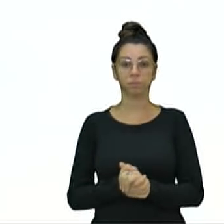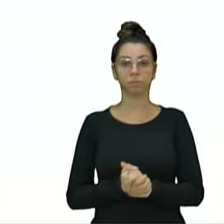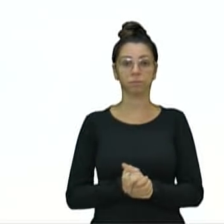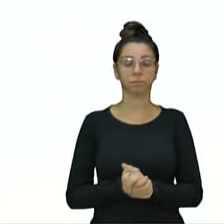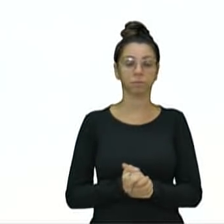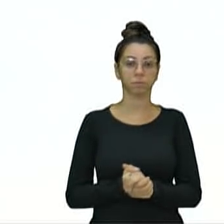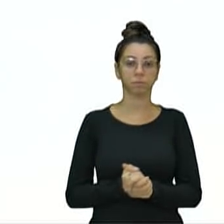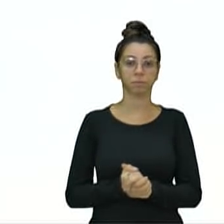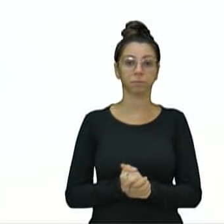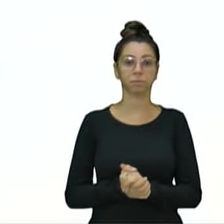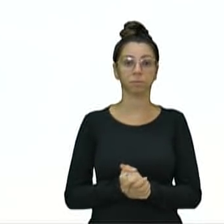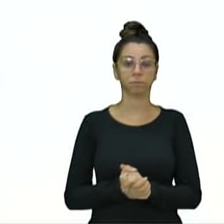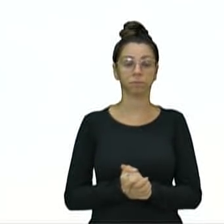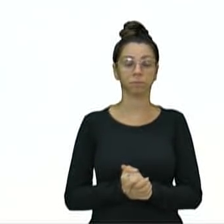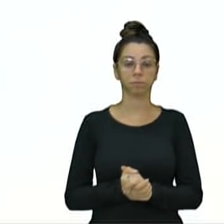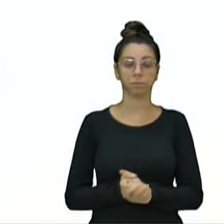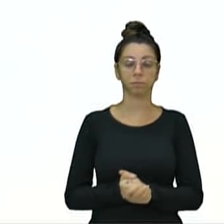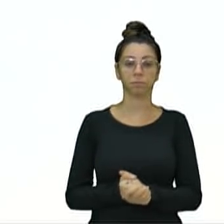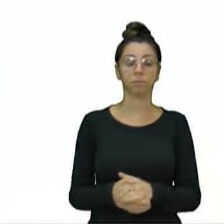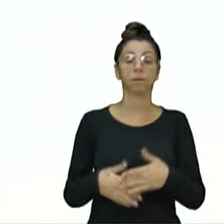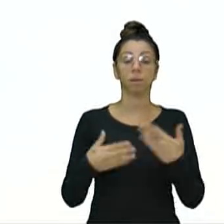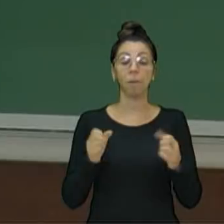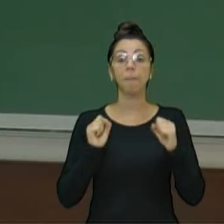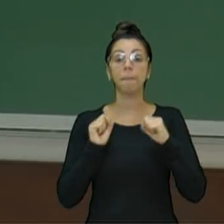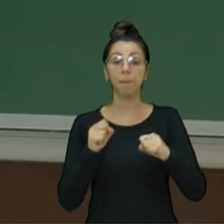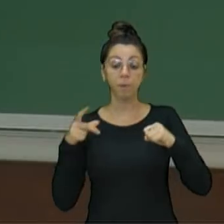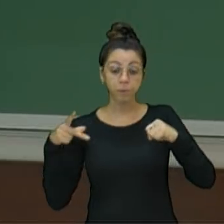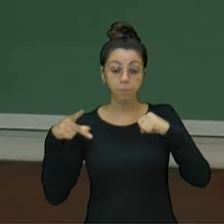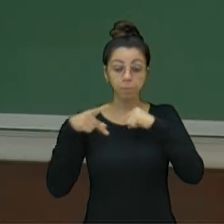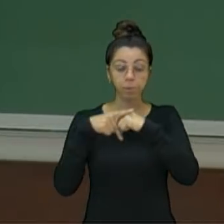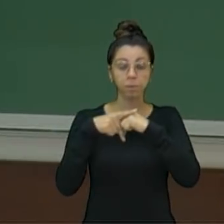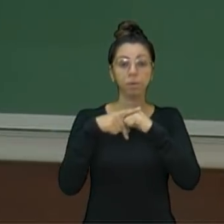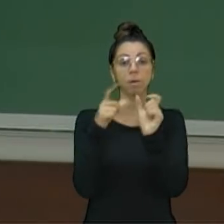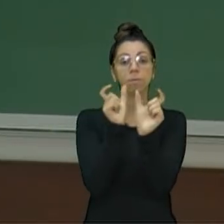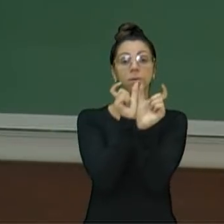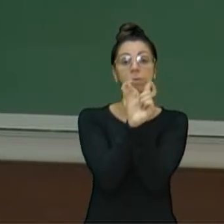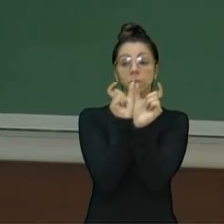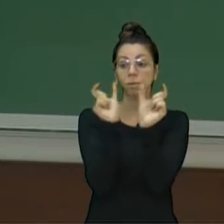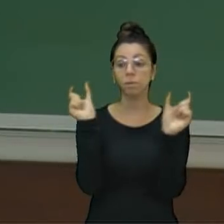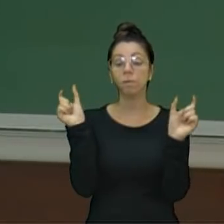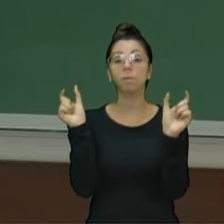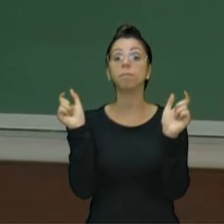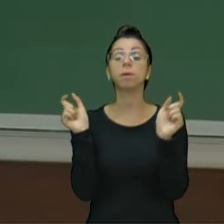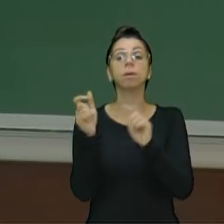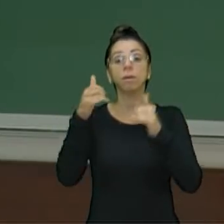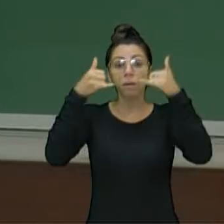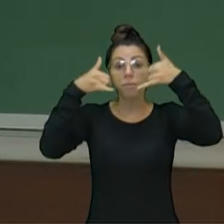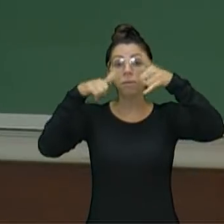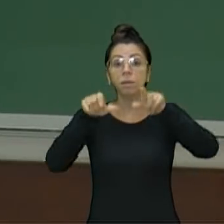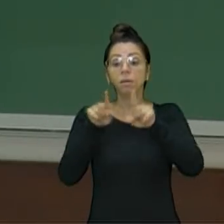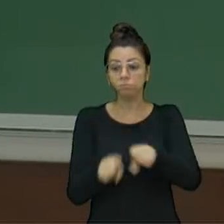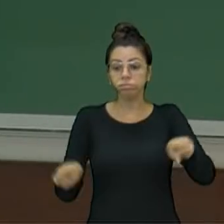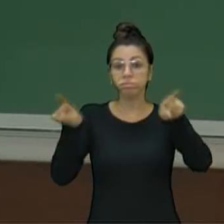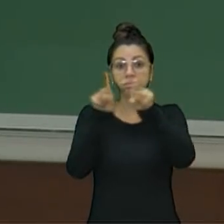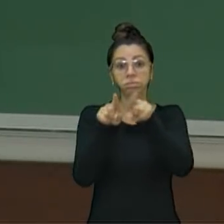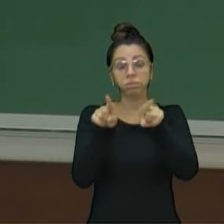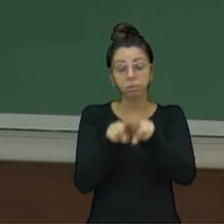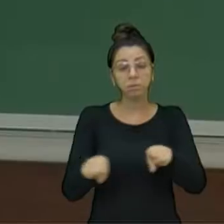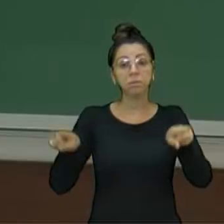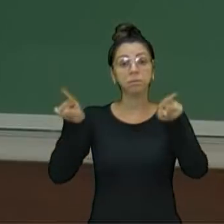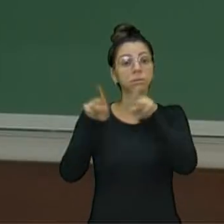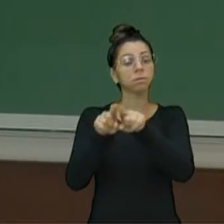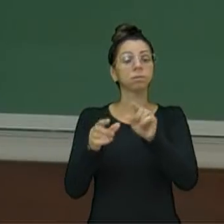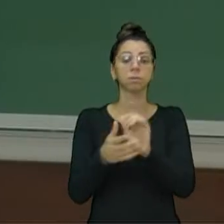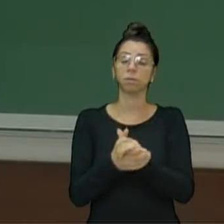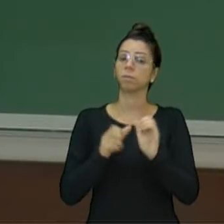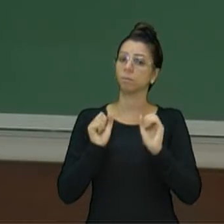você pode usar ali os pronomes e os sinônimos para evitar repetições. Sim, você pode ali no lugar do nome colocar